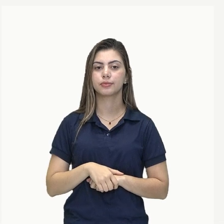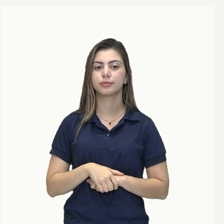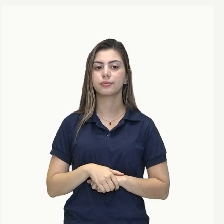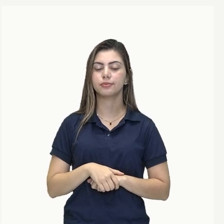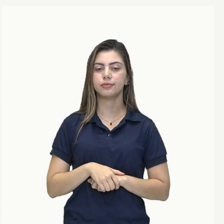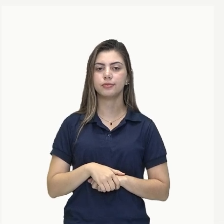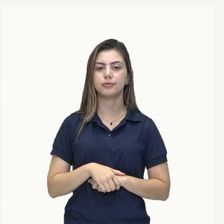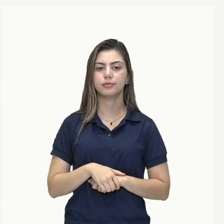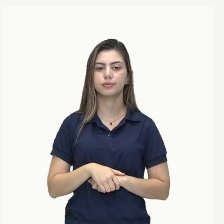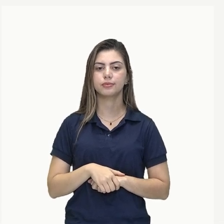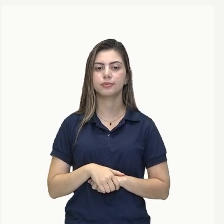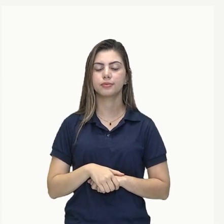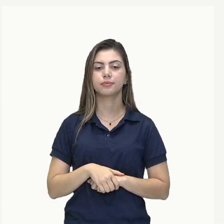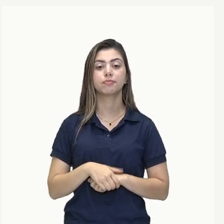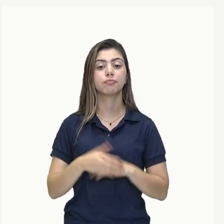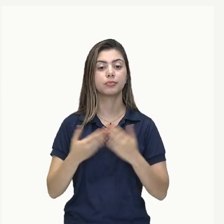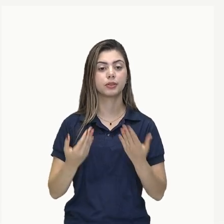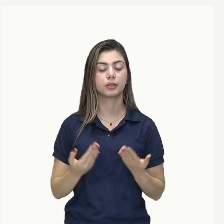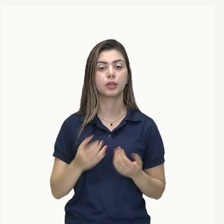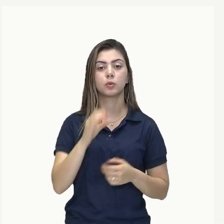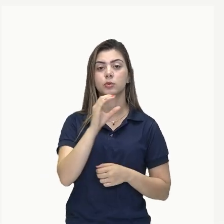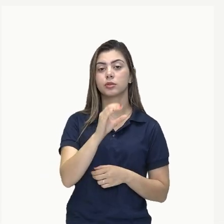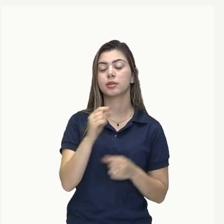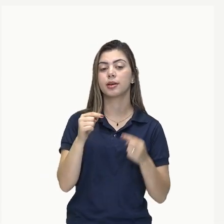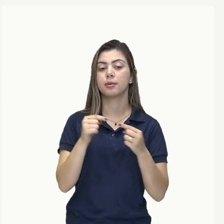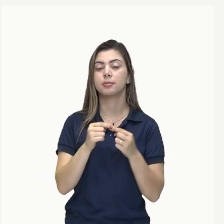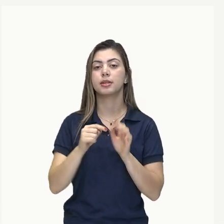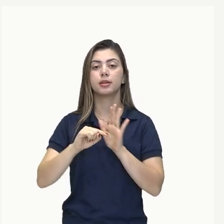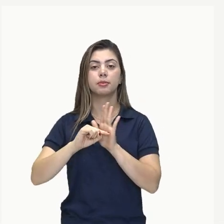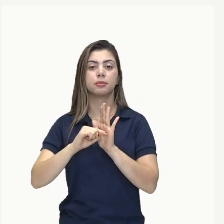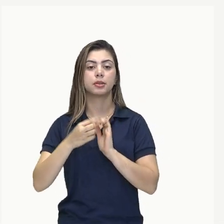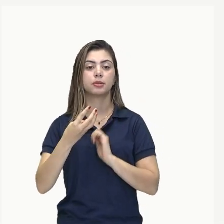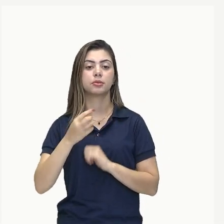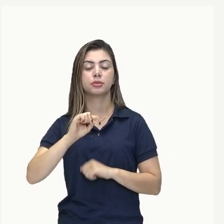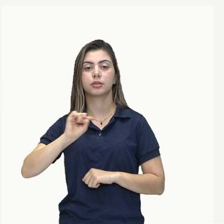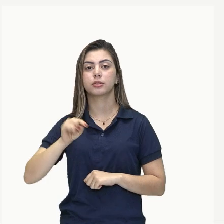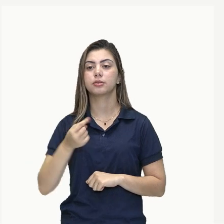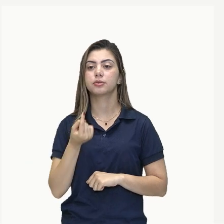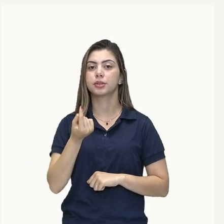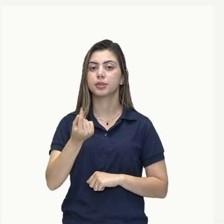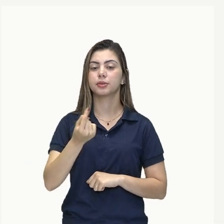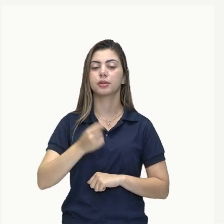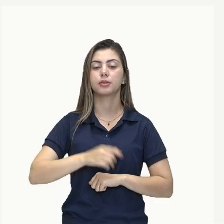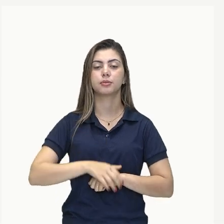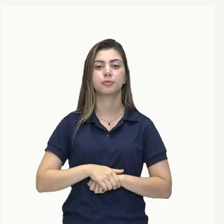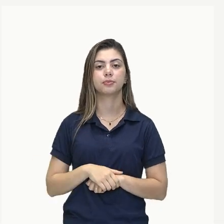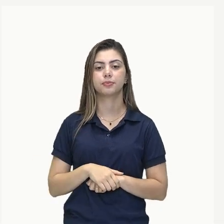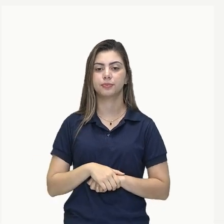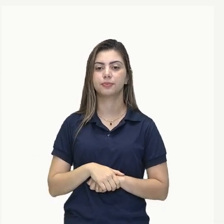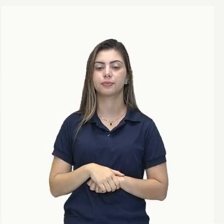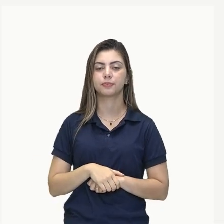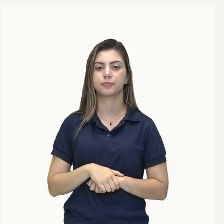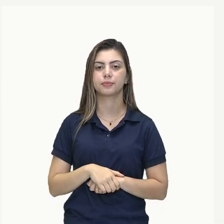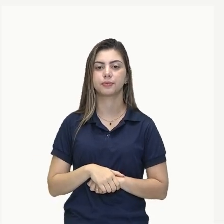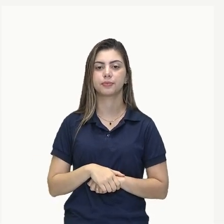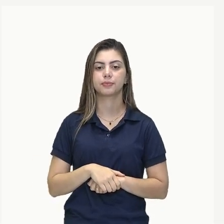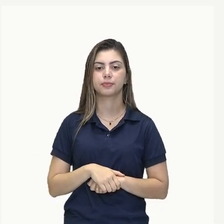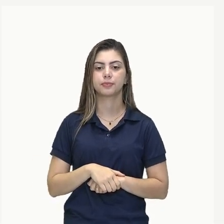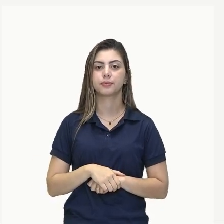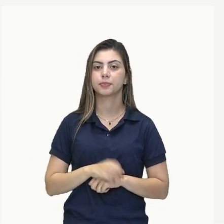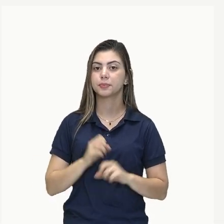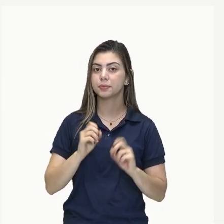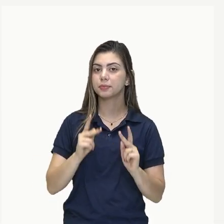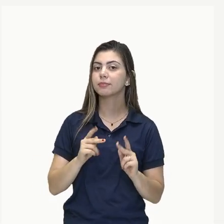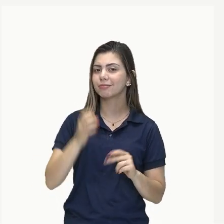positivo. Então, o par ordenado do ponto C é menos 3 e 1. Tá bom?